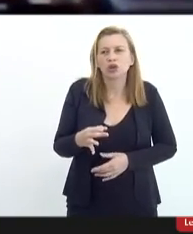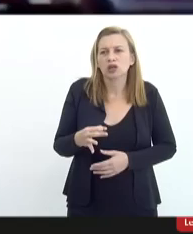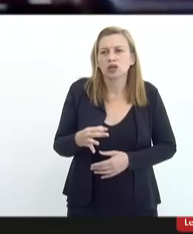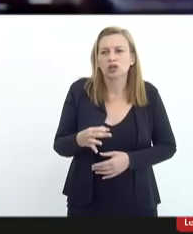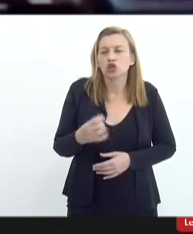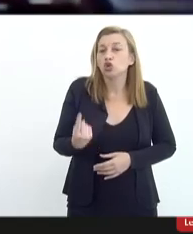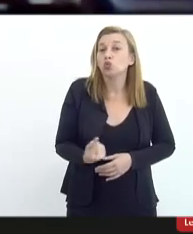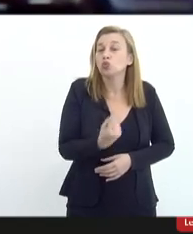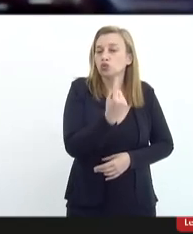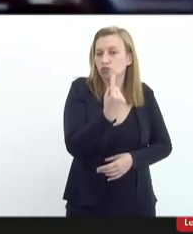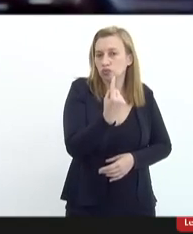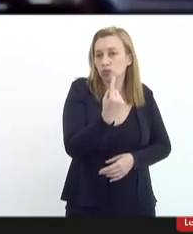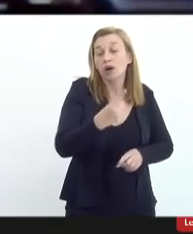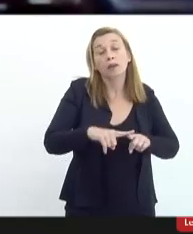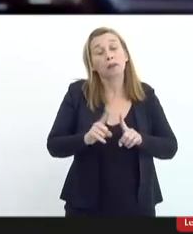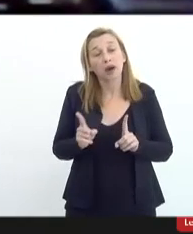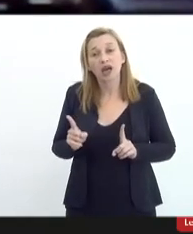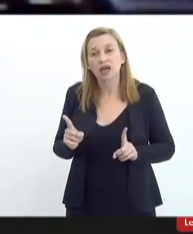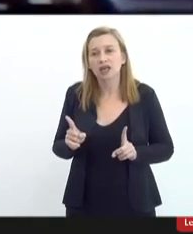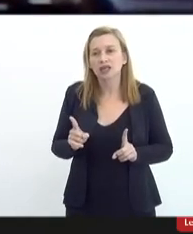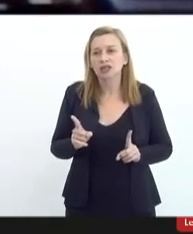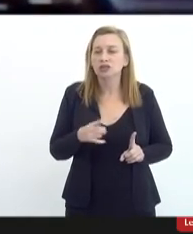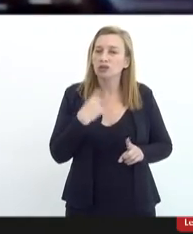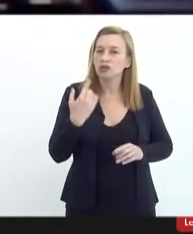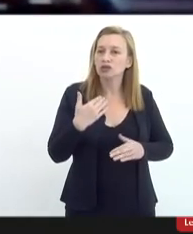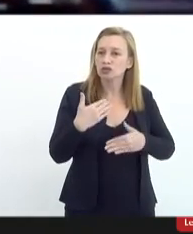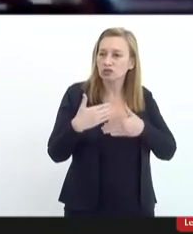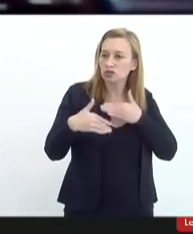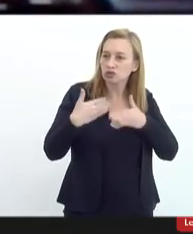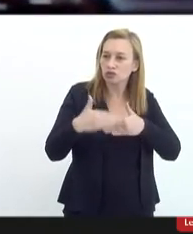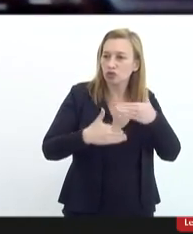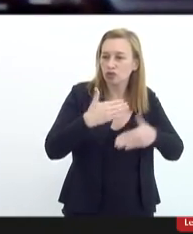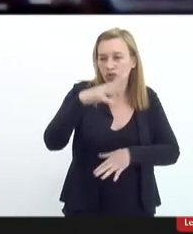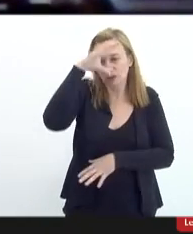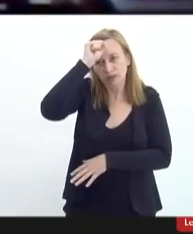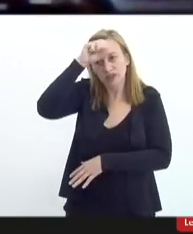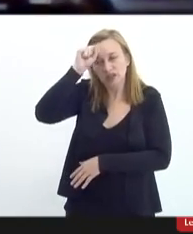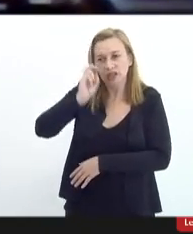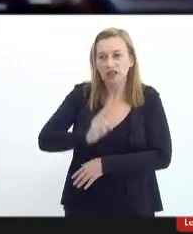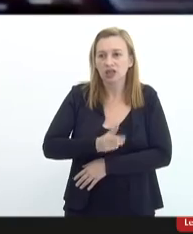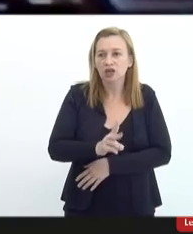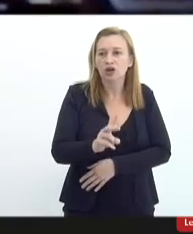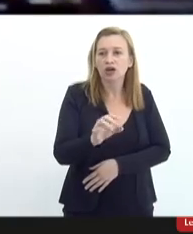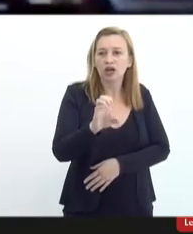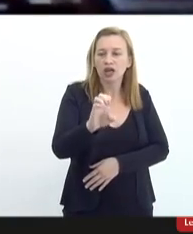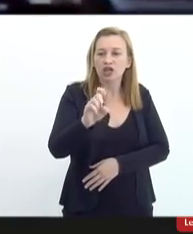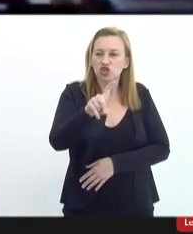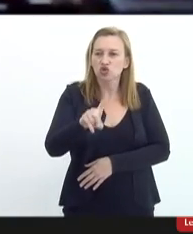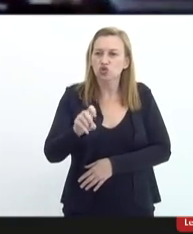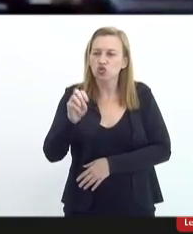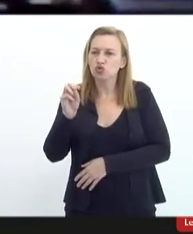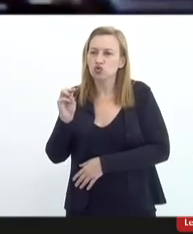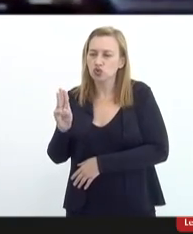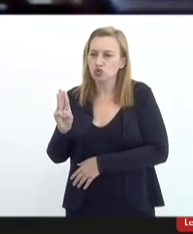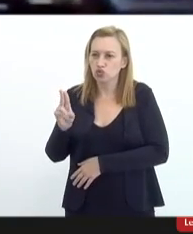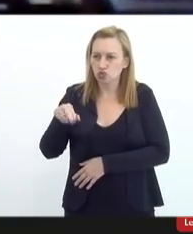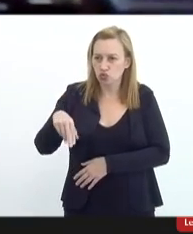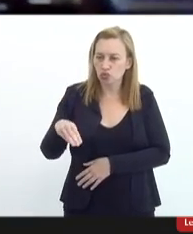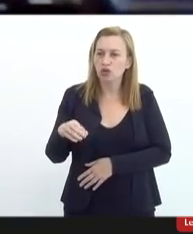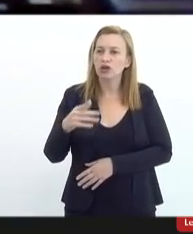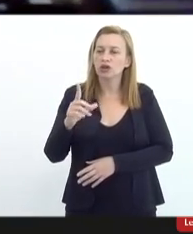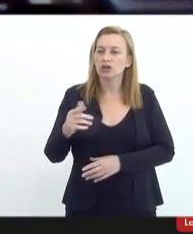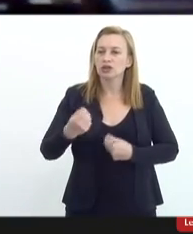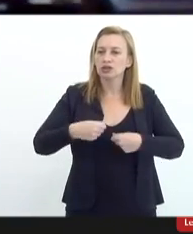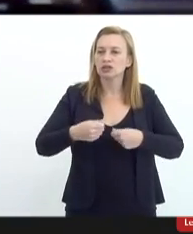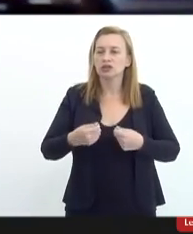e único, mas que estamos em crescimento contínuo, que o nosso Exu Bará é básico e